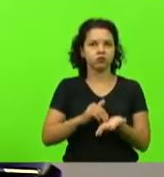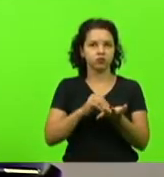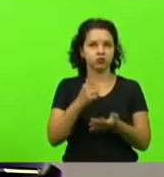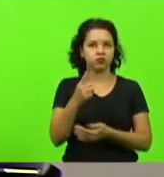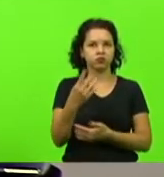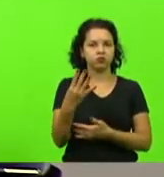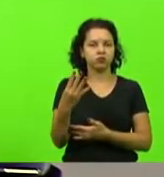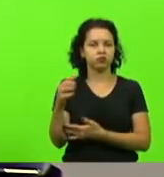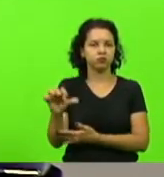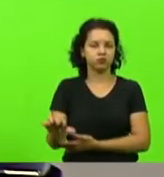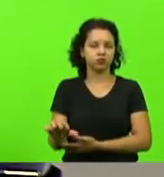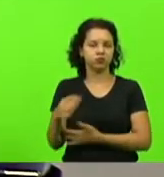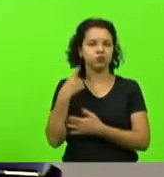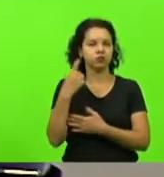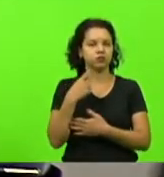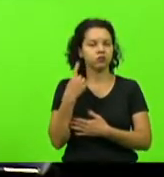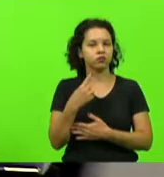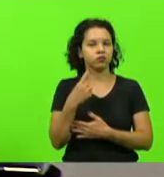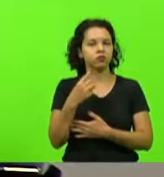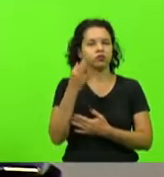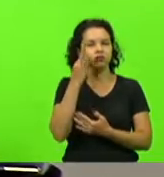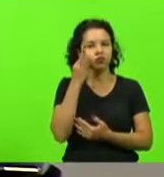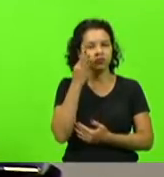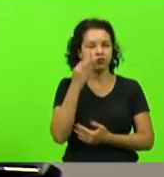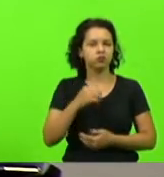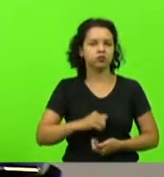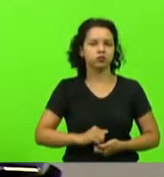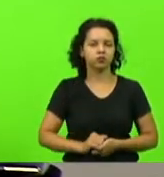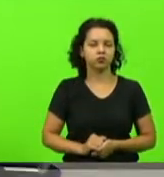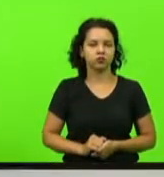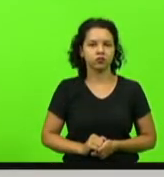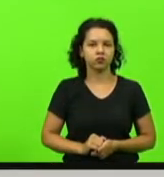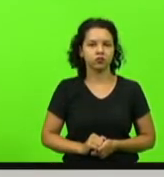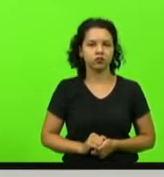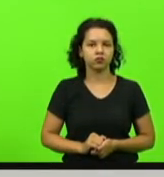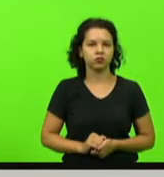149, autor, deputado Felipe Estevam,